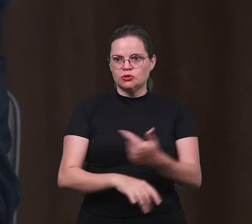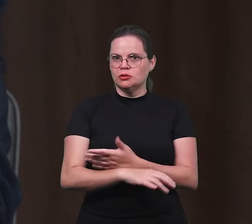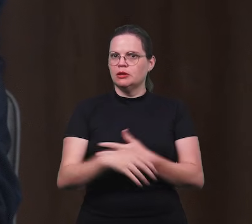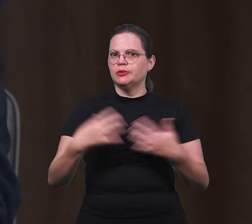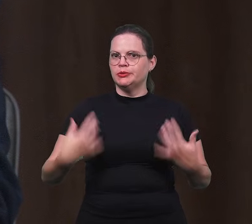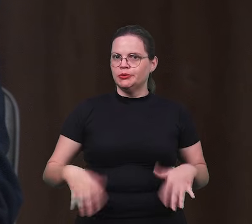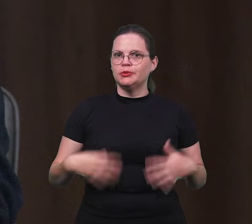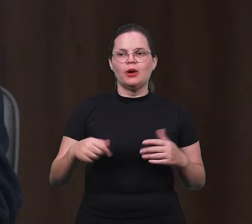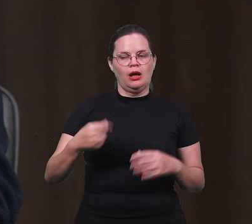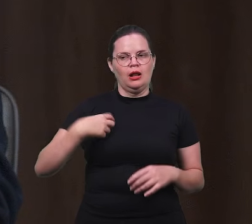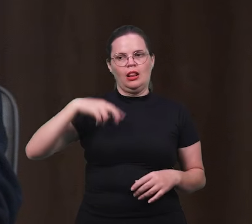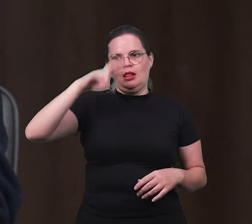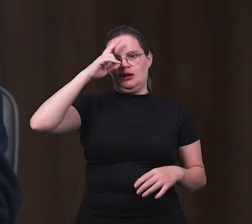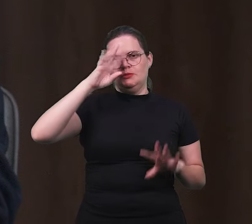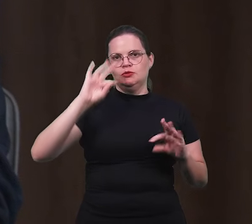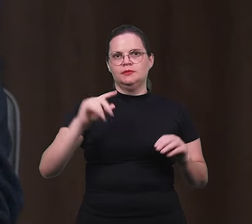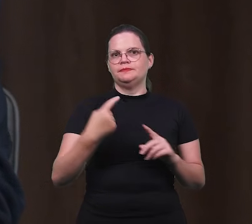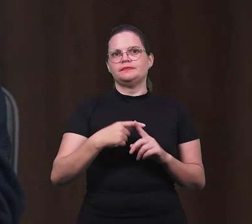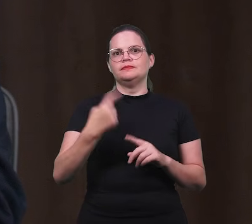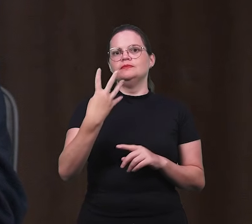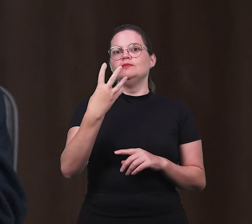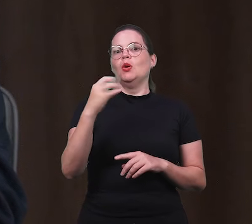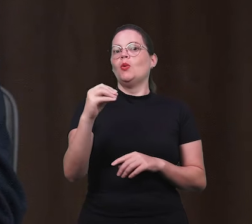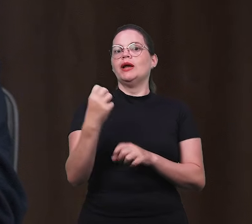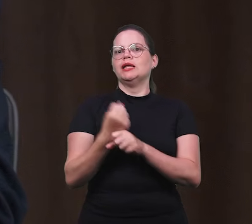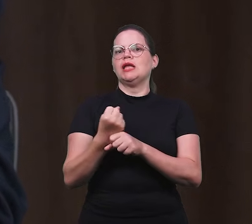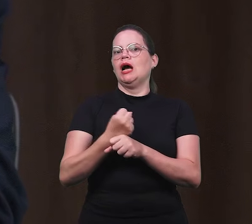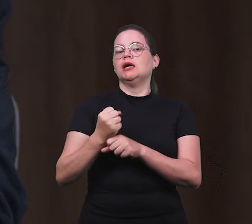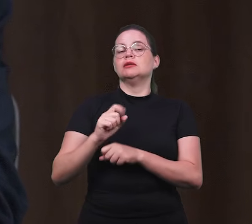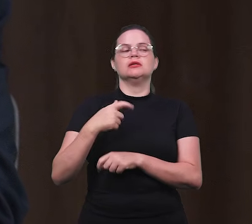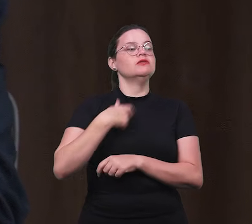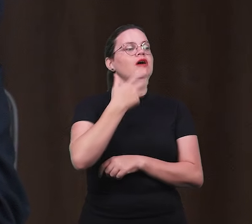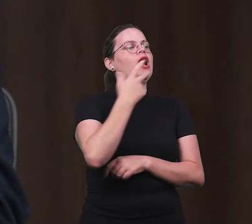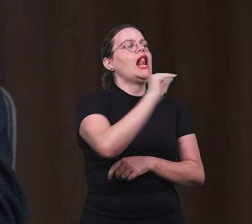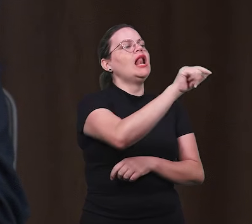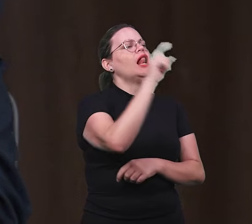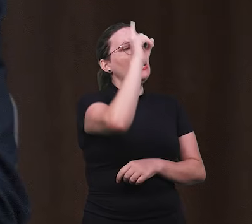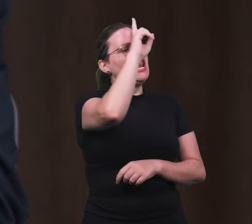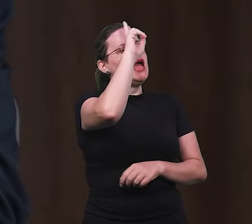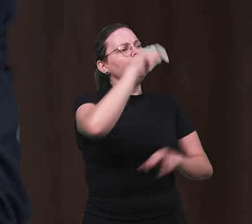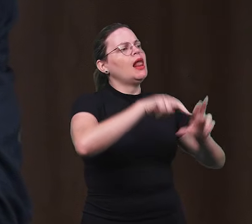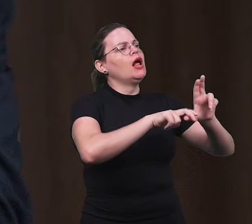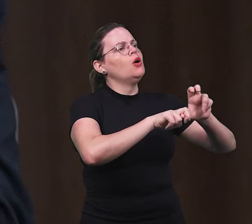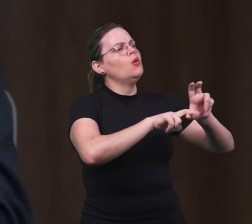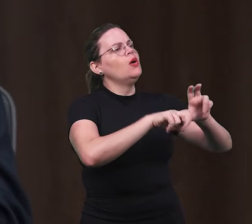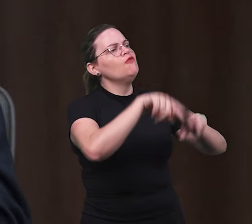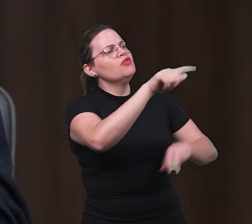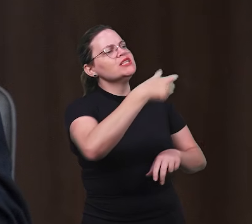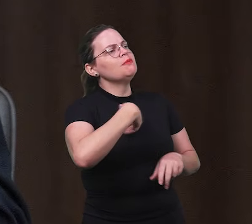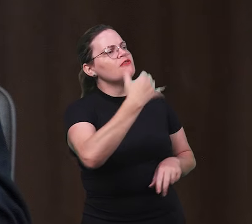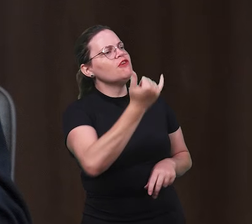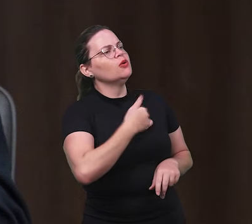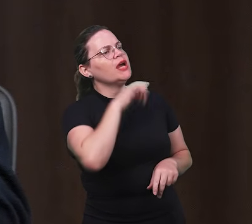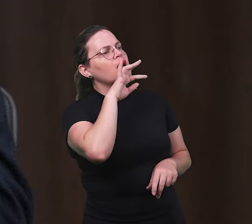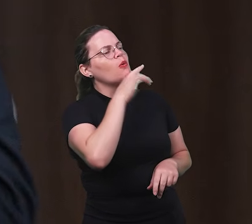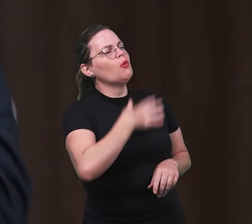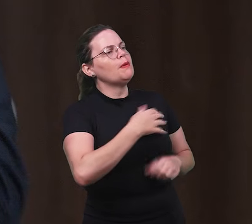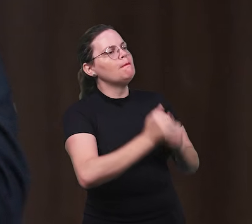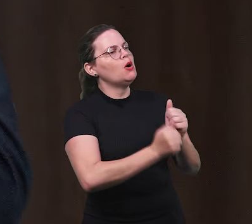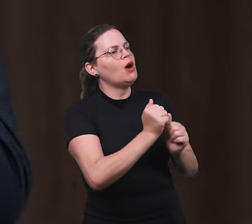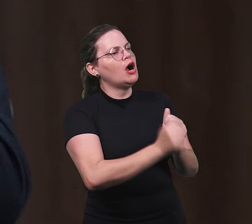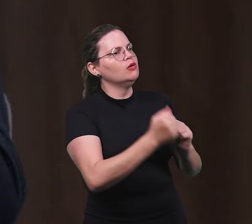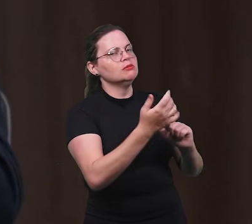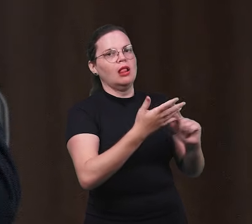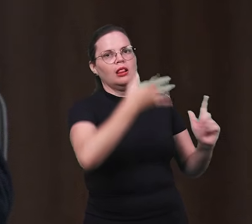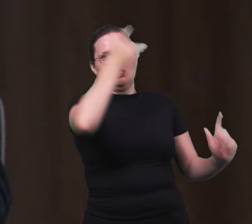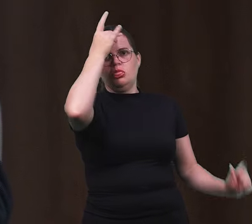é impressionante. Né? Que 40 anos, na lua de mel você falou, na primeira semana você falou do arroz que estava grudento, e que aquilo